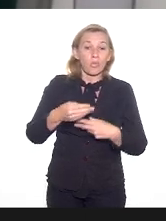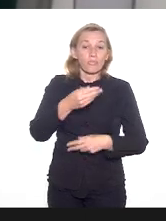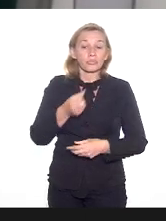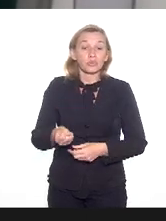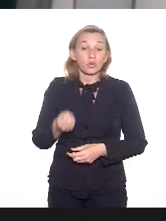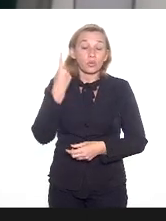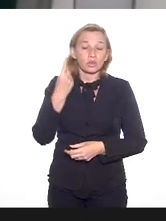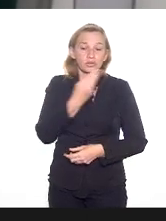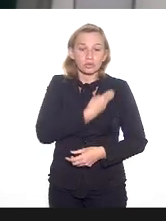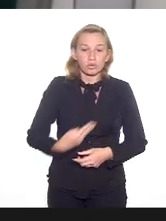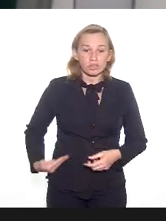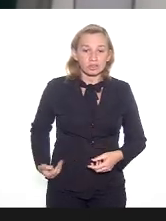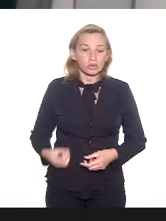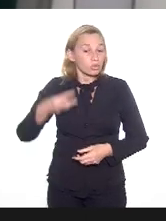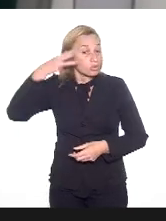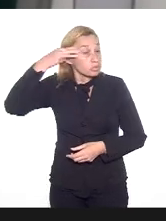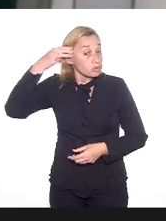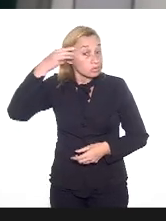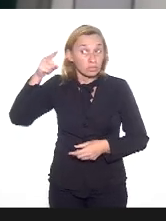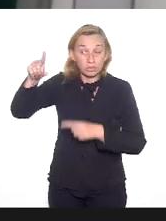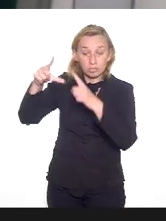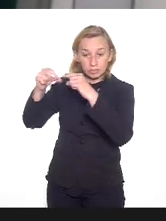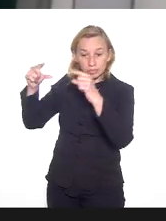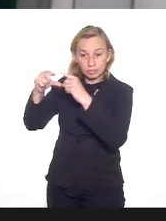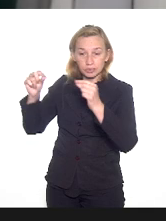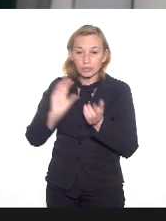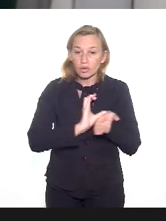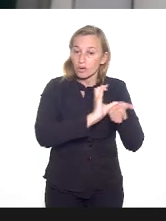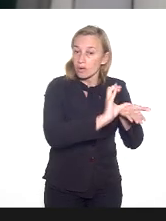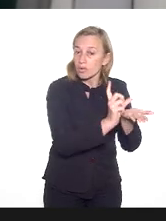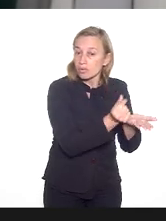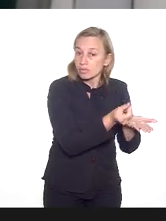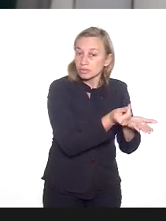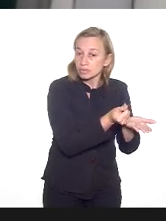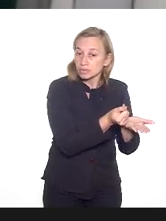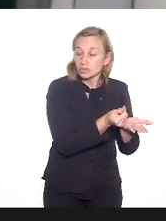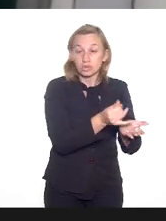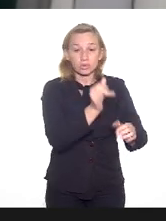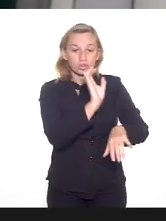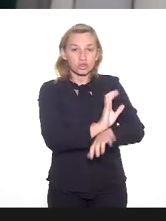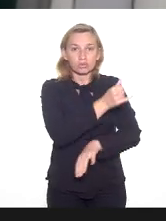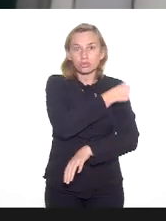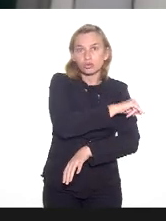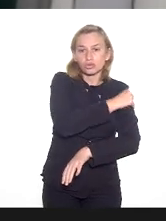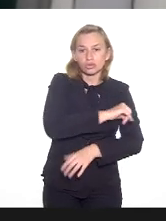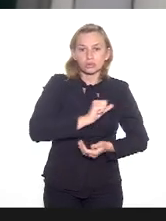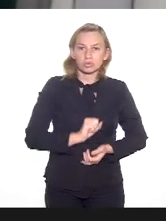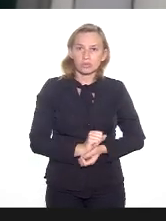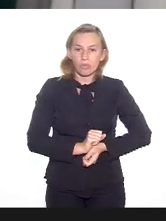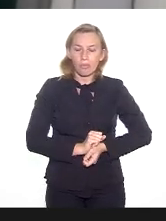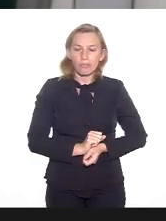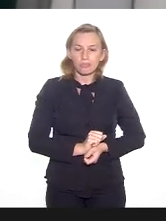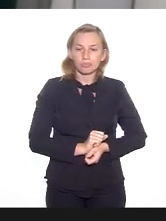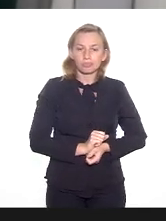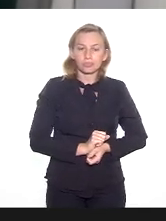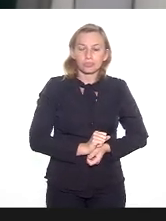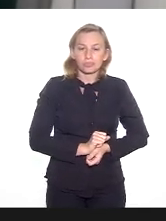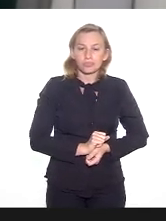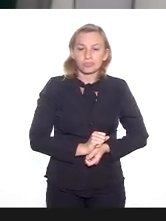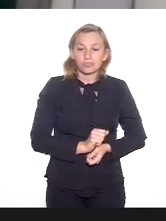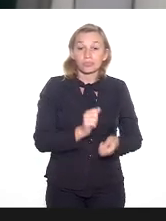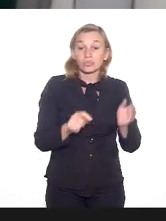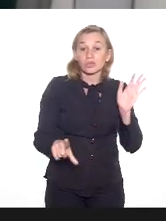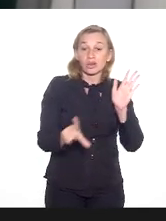com Brasília acerca dos recursos a que fazia jus o Estado do Rio de Janeiro no tocante às compensações da